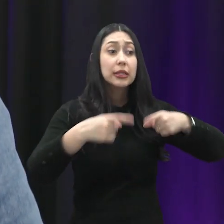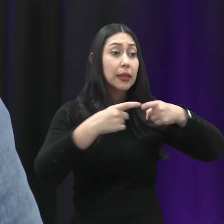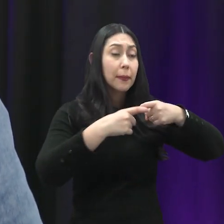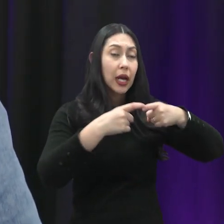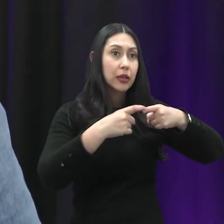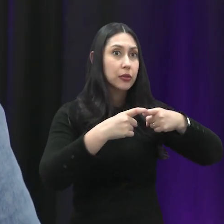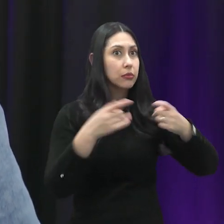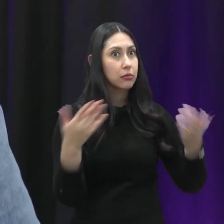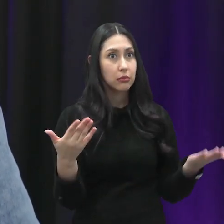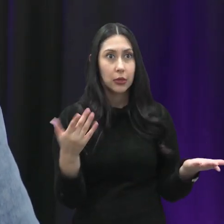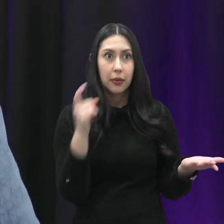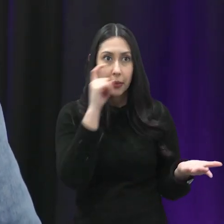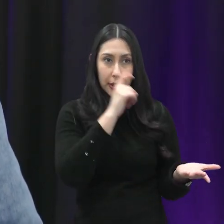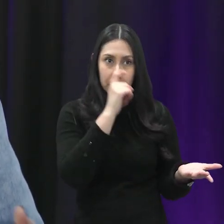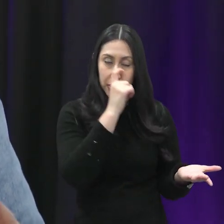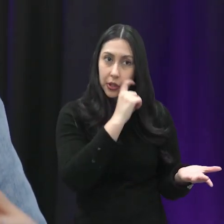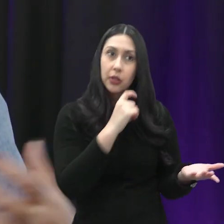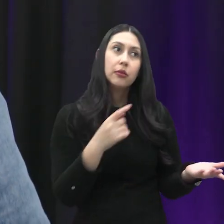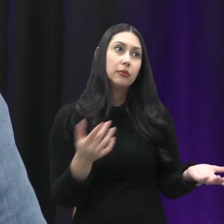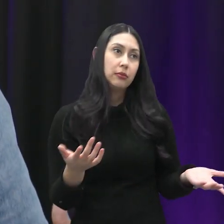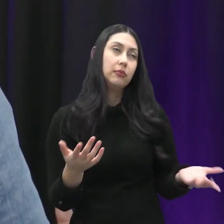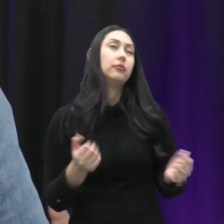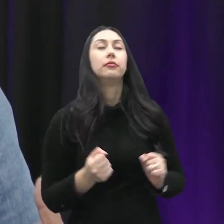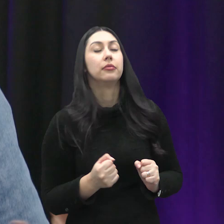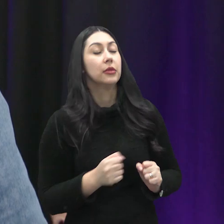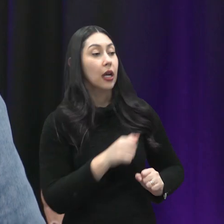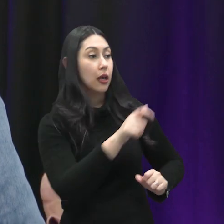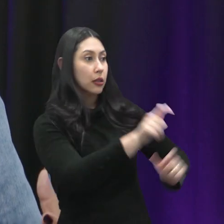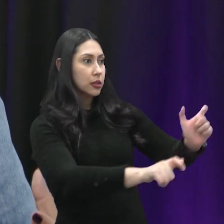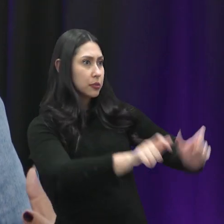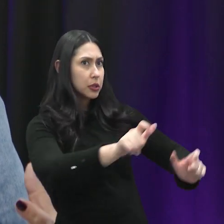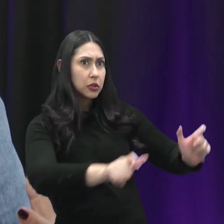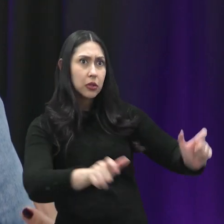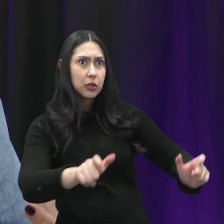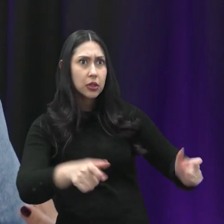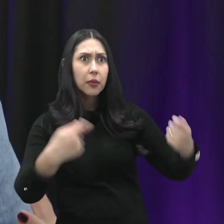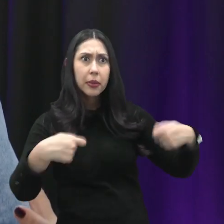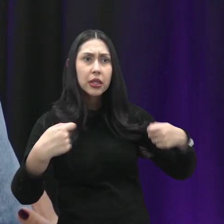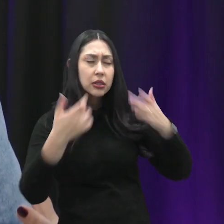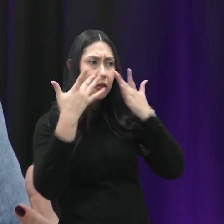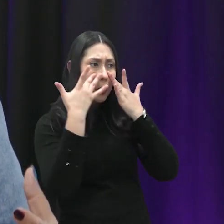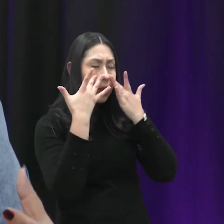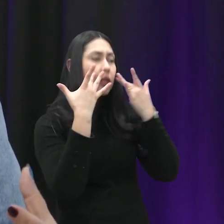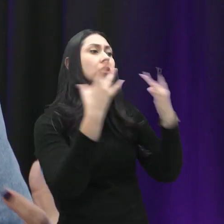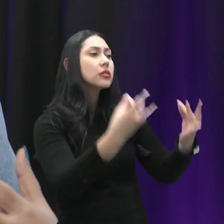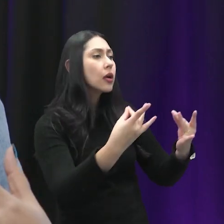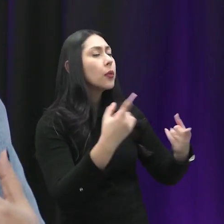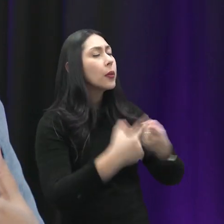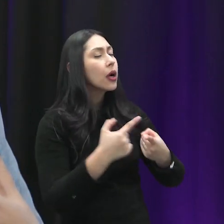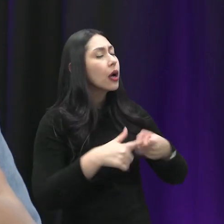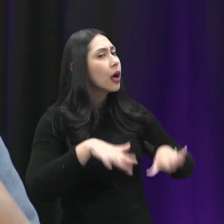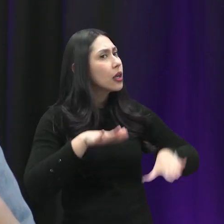cuidado médico, né? As pessoas que estão ao redor têm que prestar atenção, porque às vezes a própria pessoa não